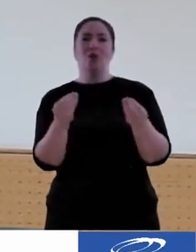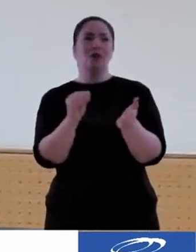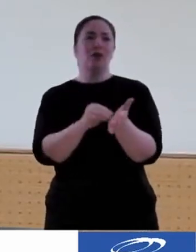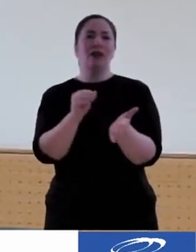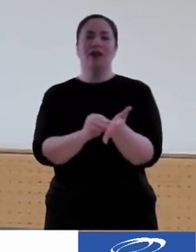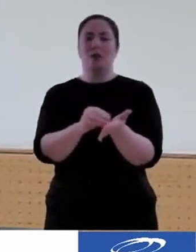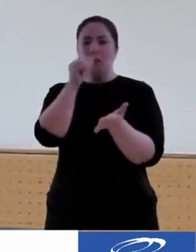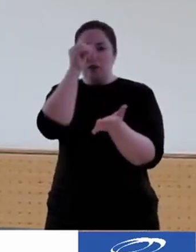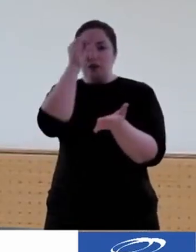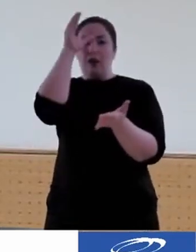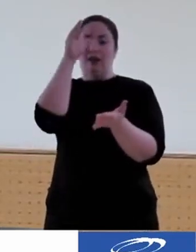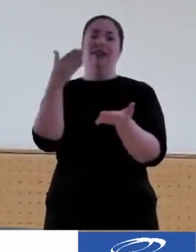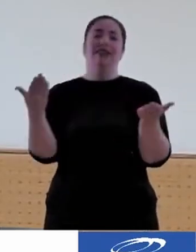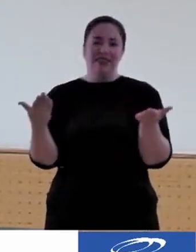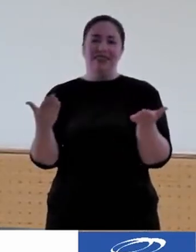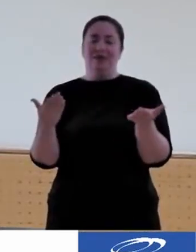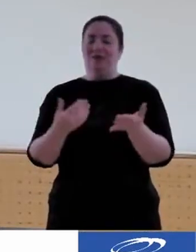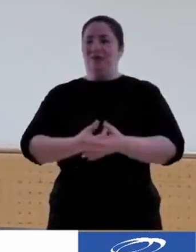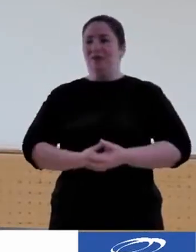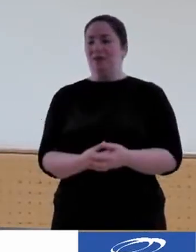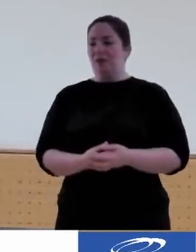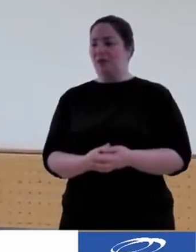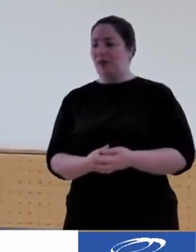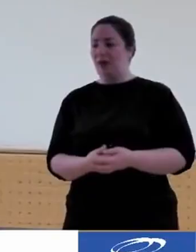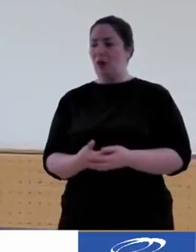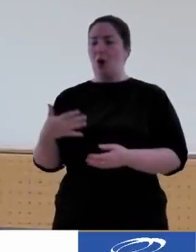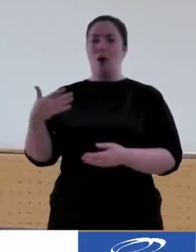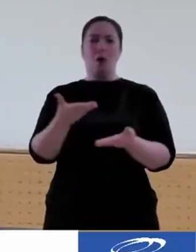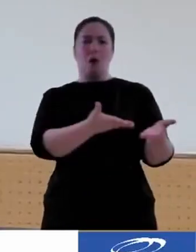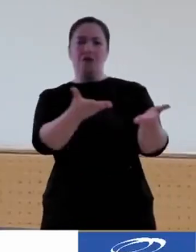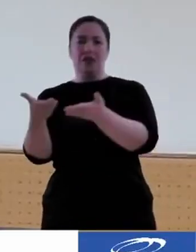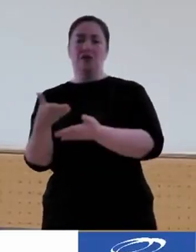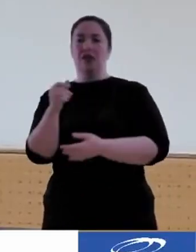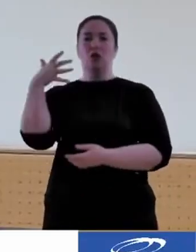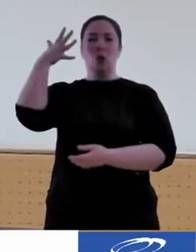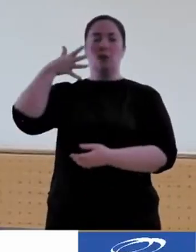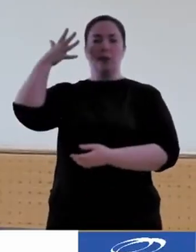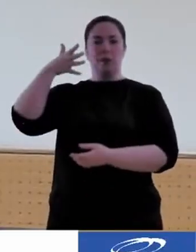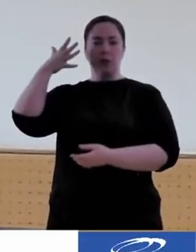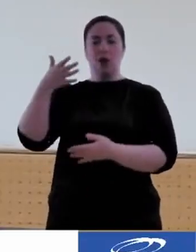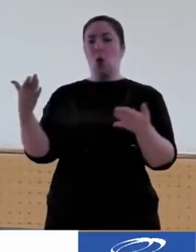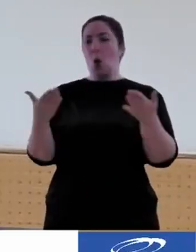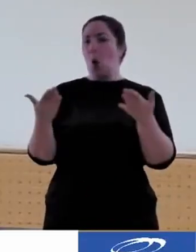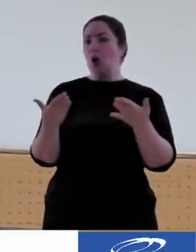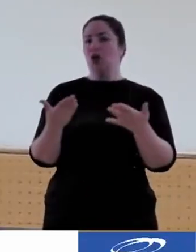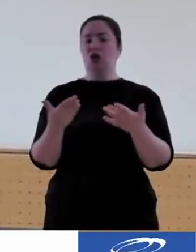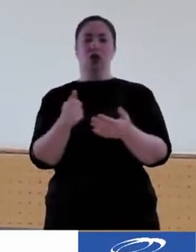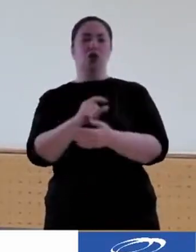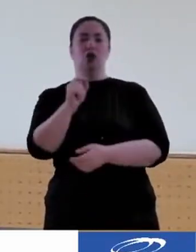de artroplastia, Congresso Internacional de Artroplastia, que será esse ano no Windsor Barra, nos